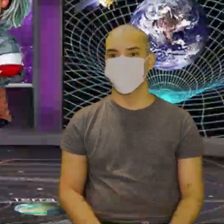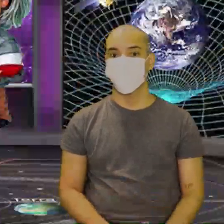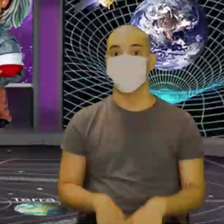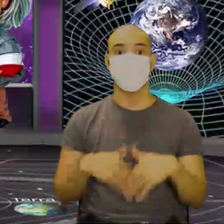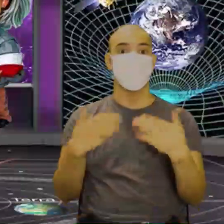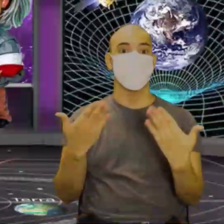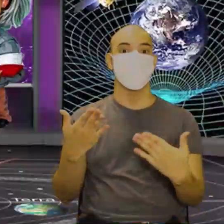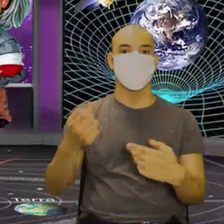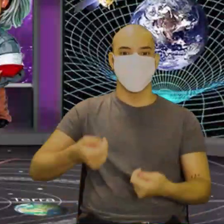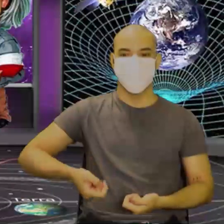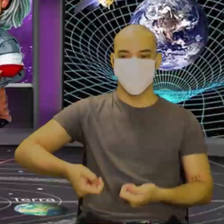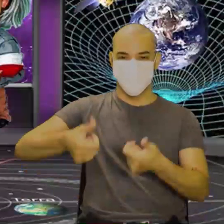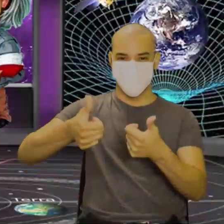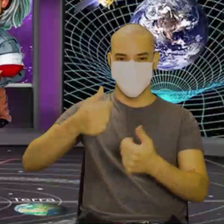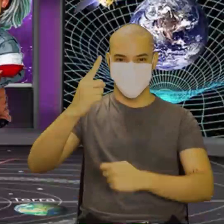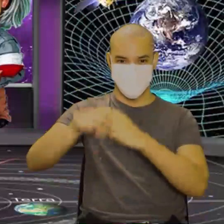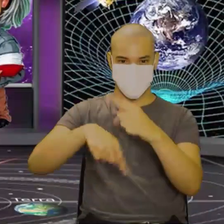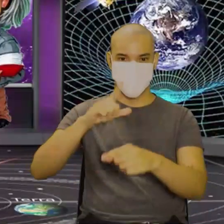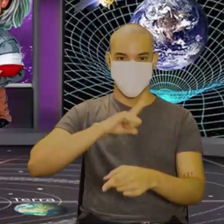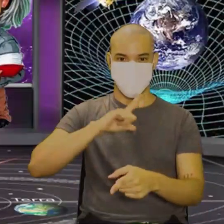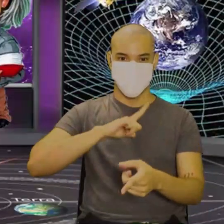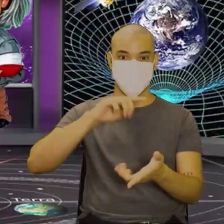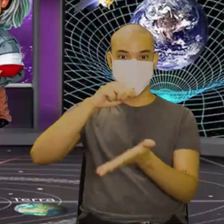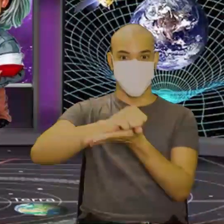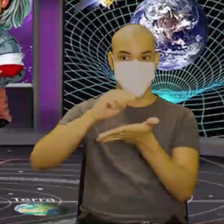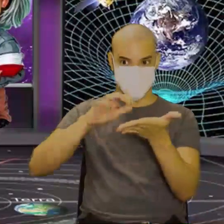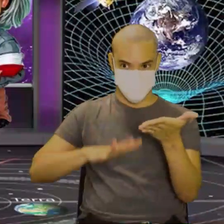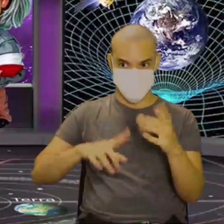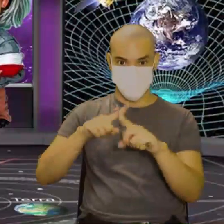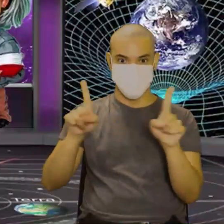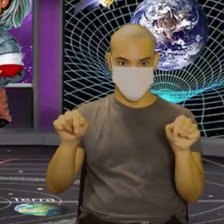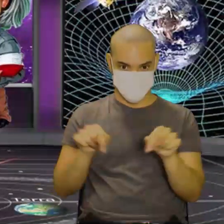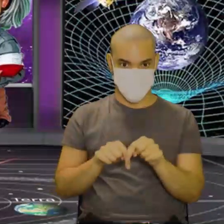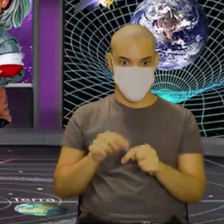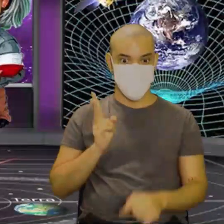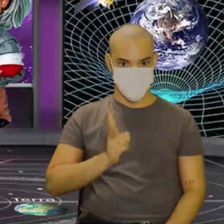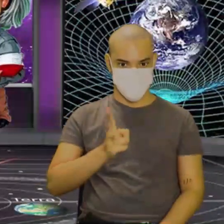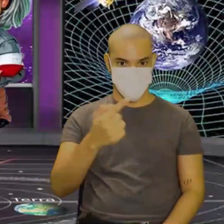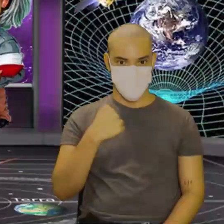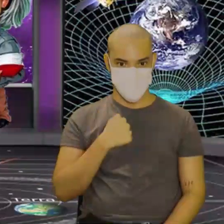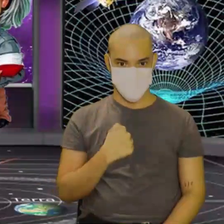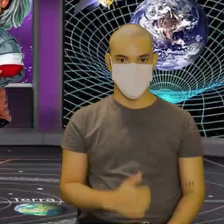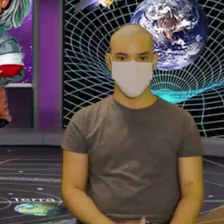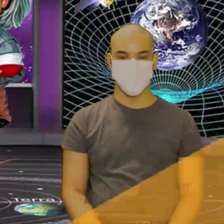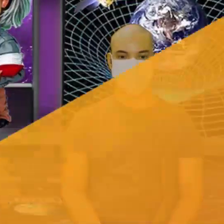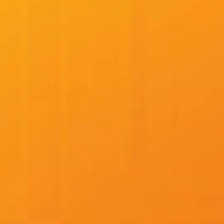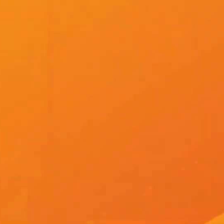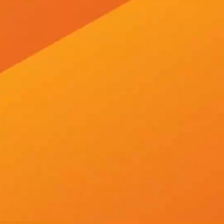foi o spoiler? Daqui a pouco tem atividade de sala. Fica comigo, tá bom?